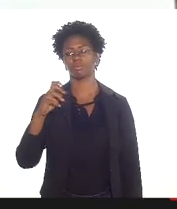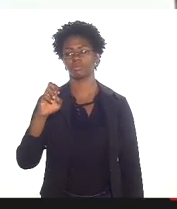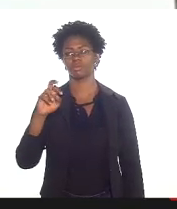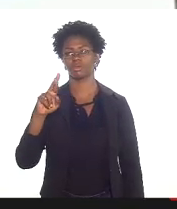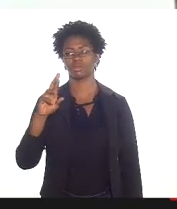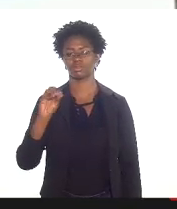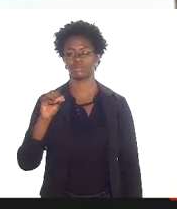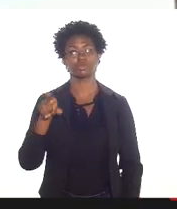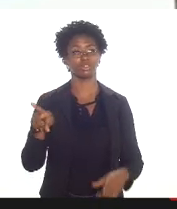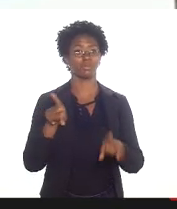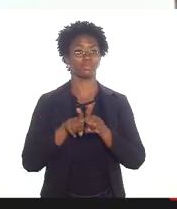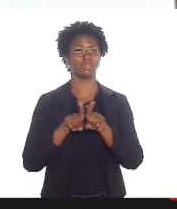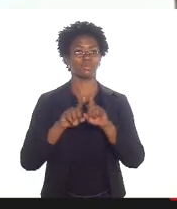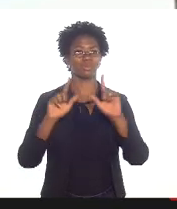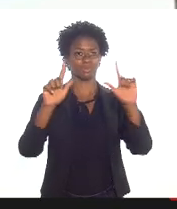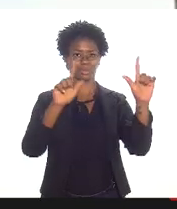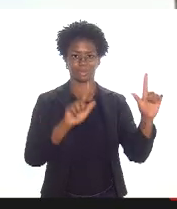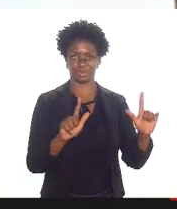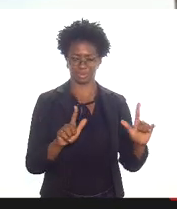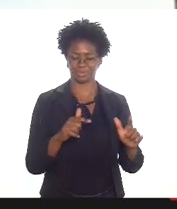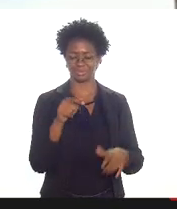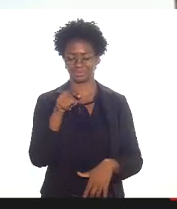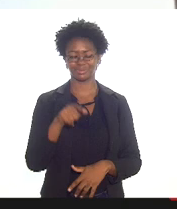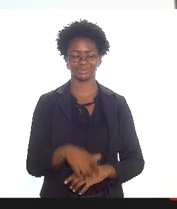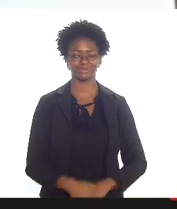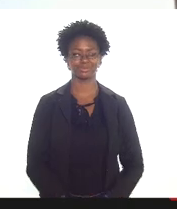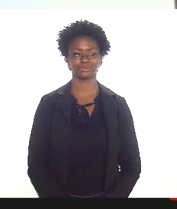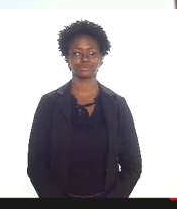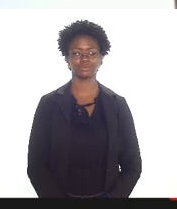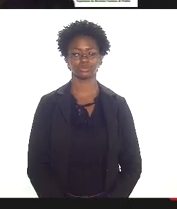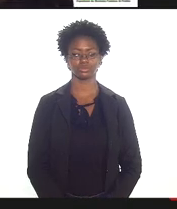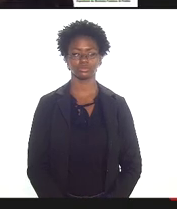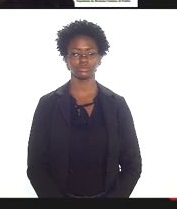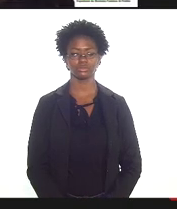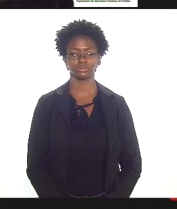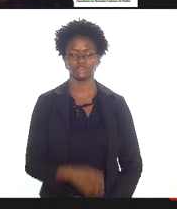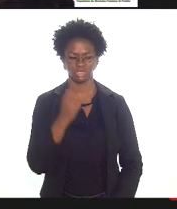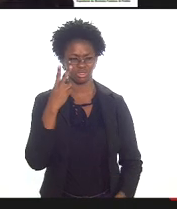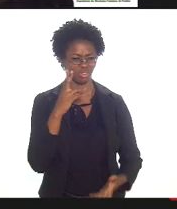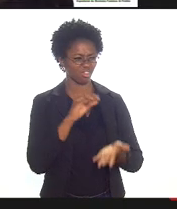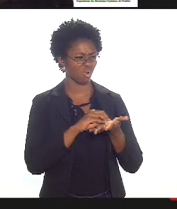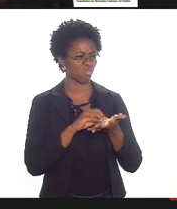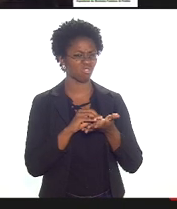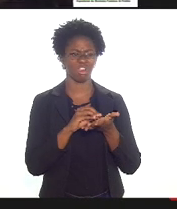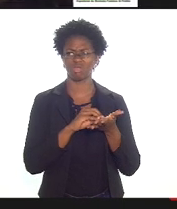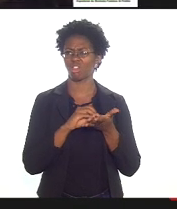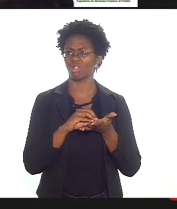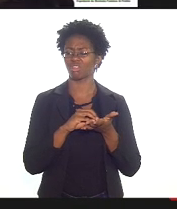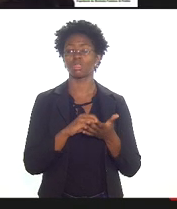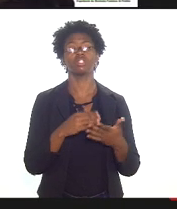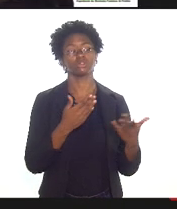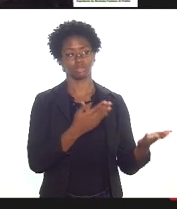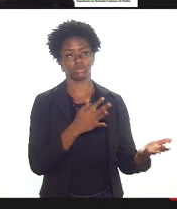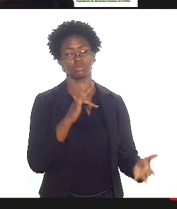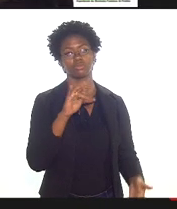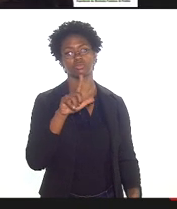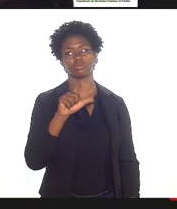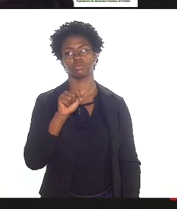na tela. Eu vejo se falta alguém. O Flávio